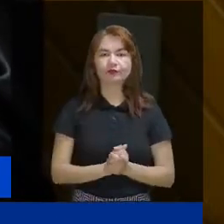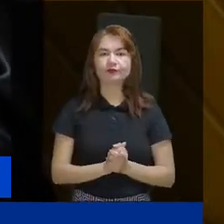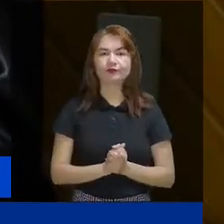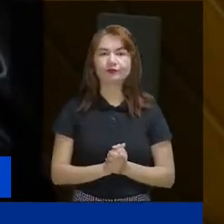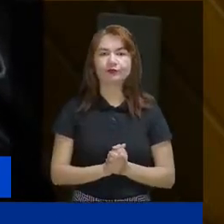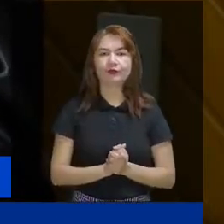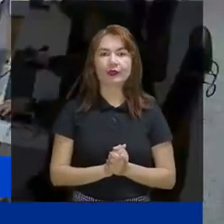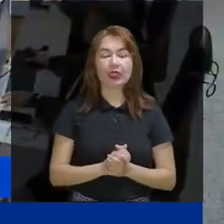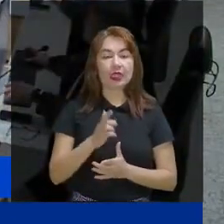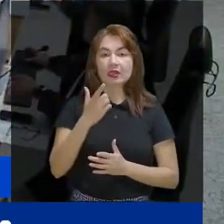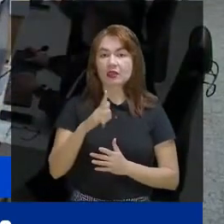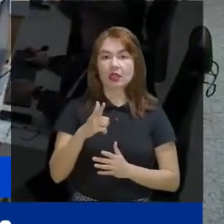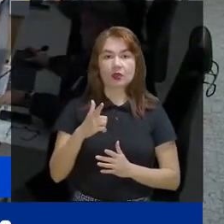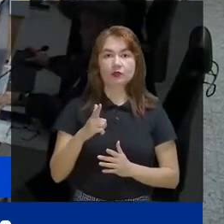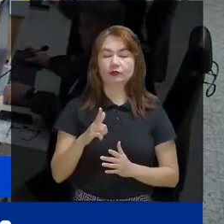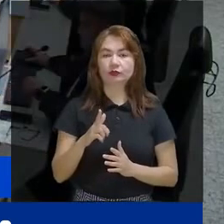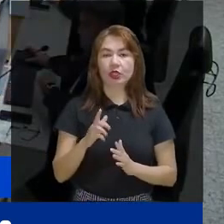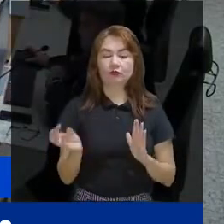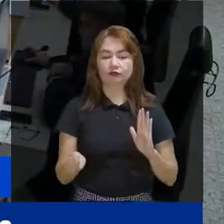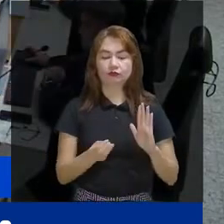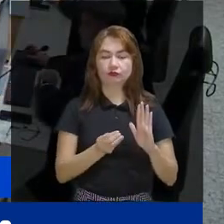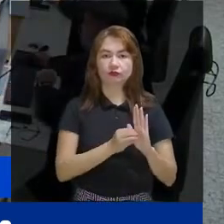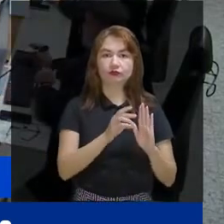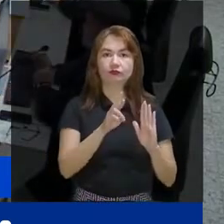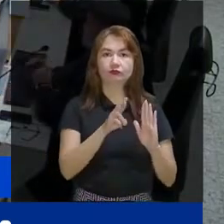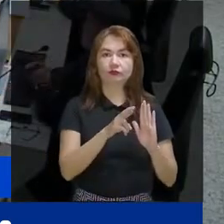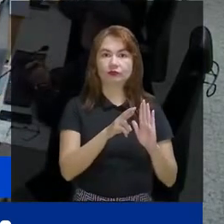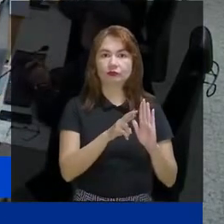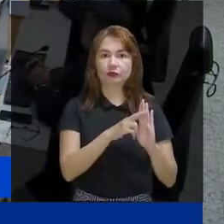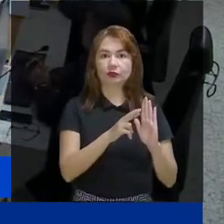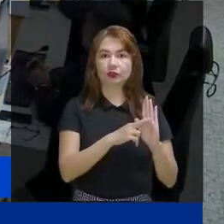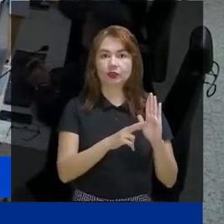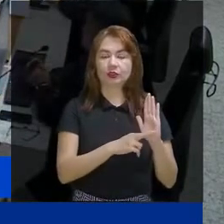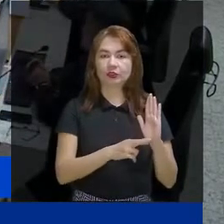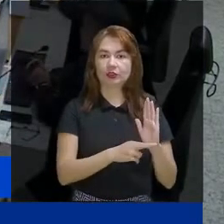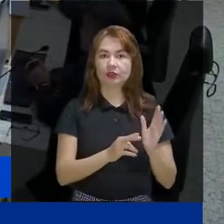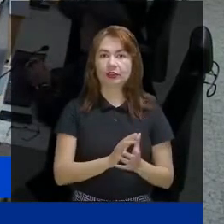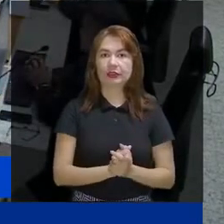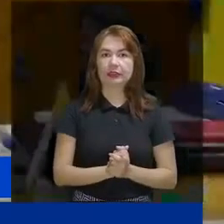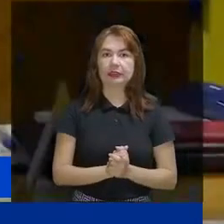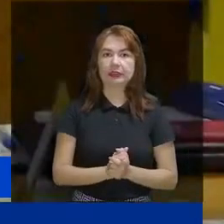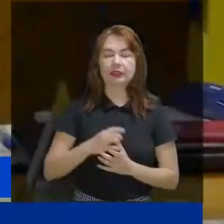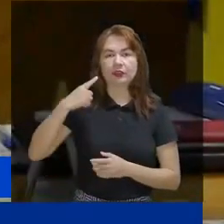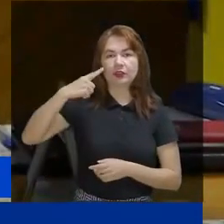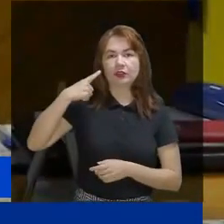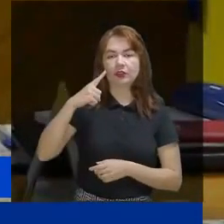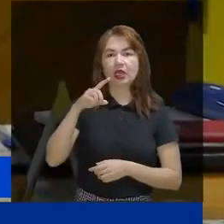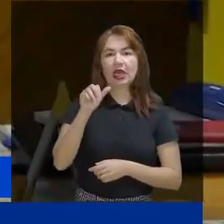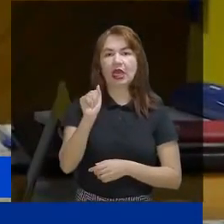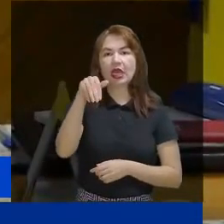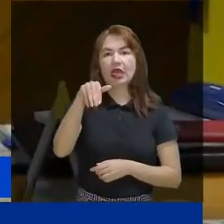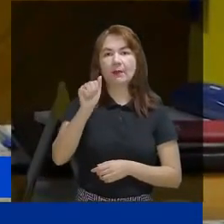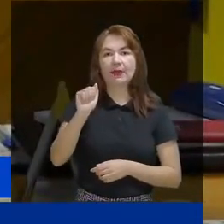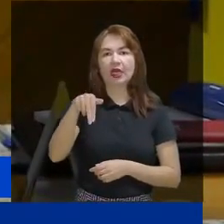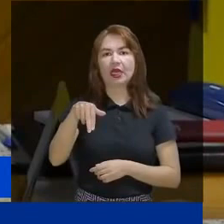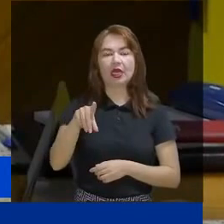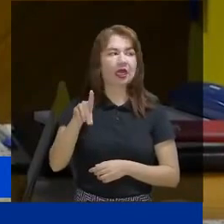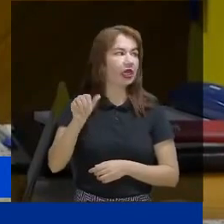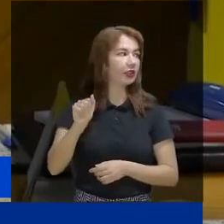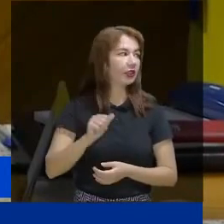regimento. Perfeito. A doutora Amanda Imagem também do plenário. aqui, mas não há uma permissão regimental.